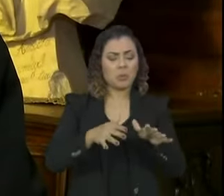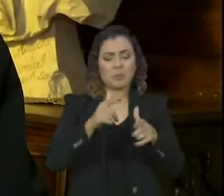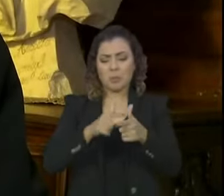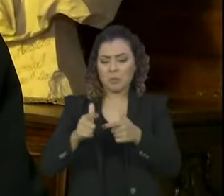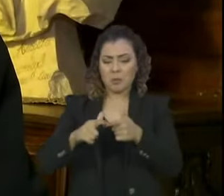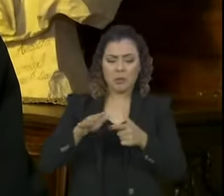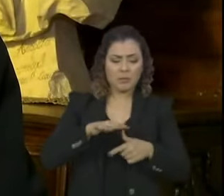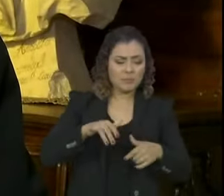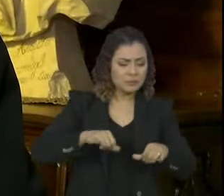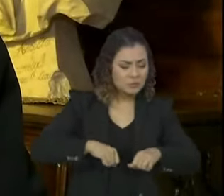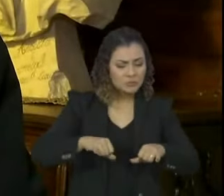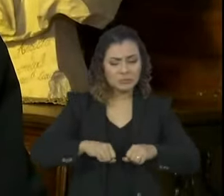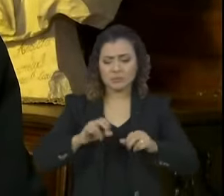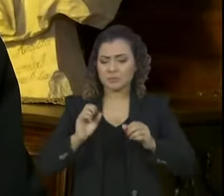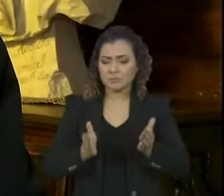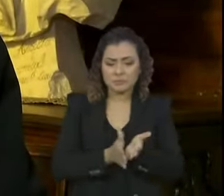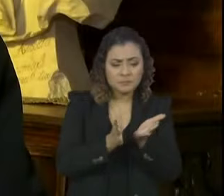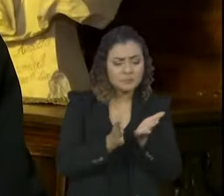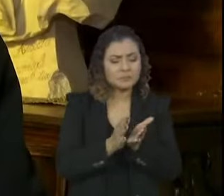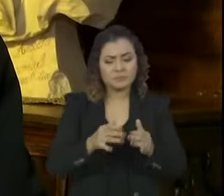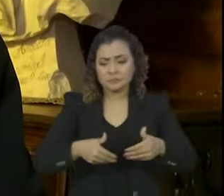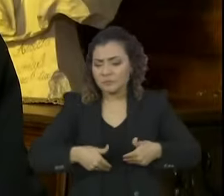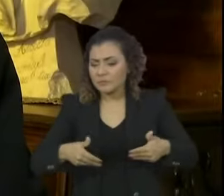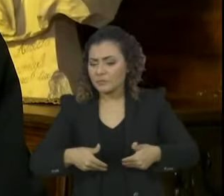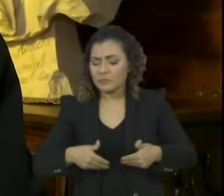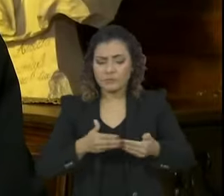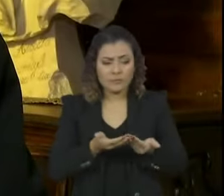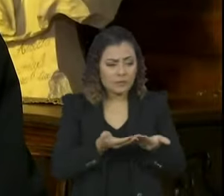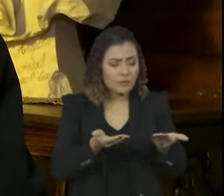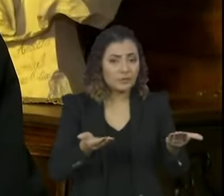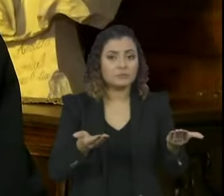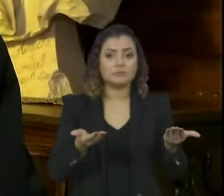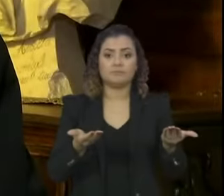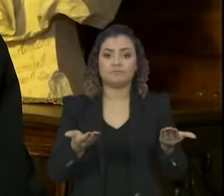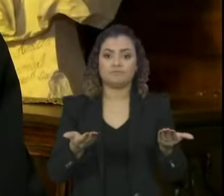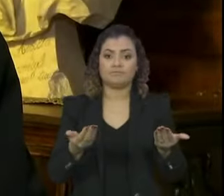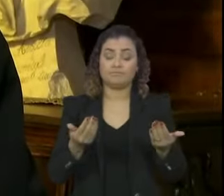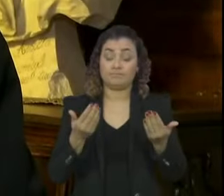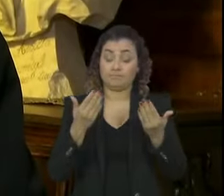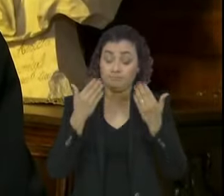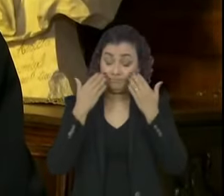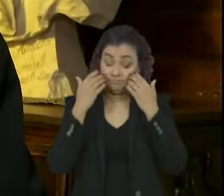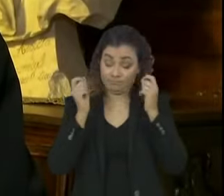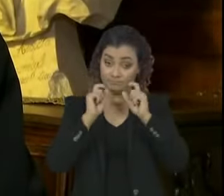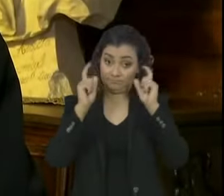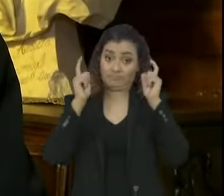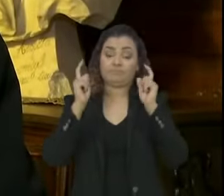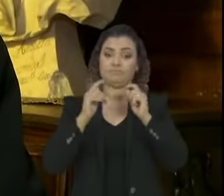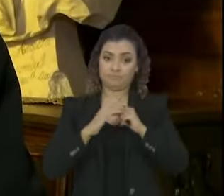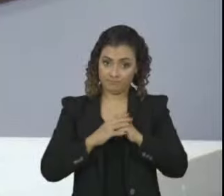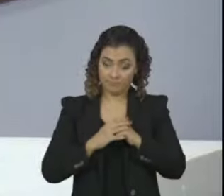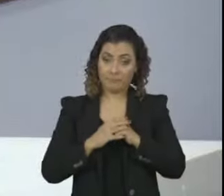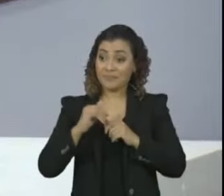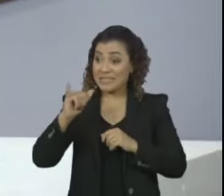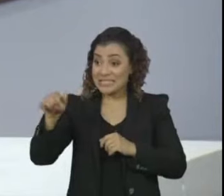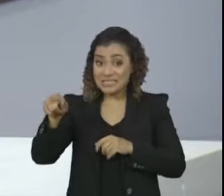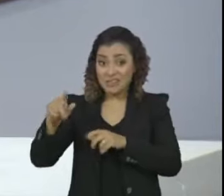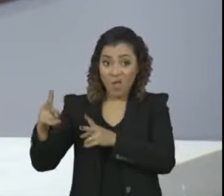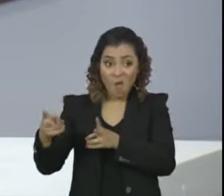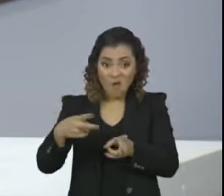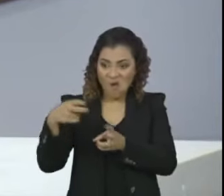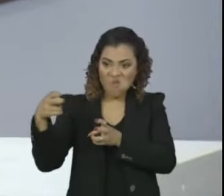pandemia do sofrimento da miséria da Fome dos outros e isto é um escândalo absolutamente